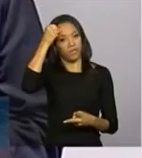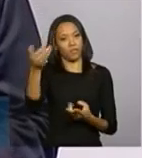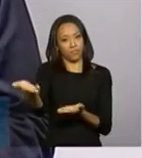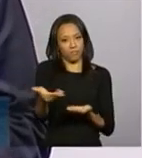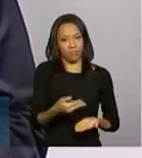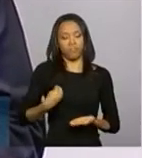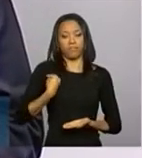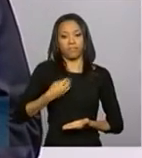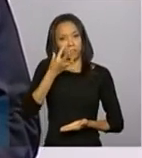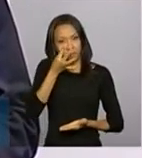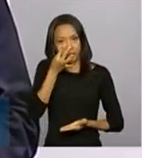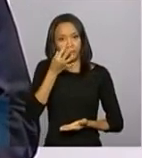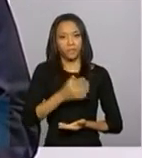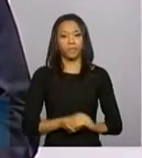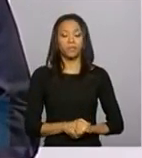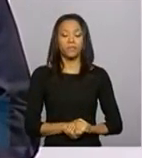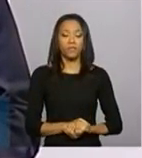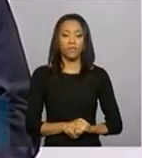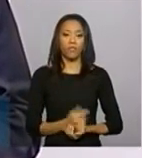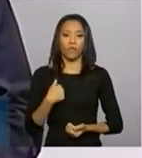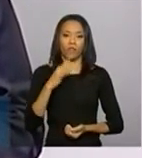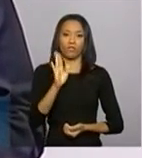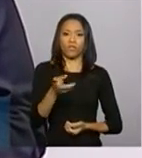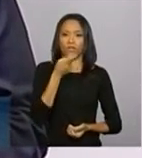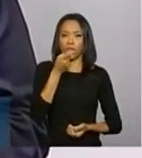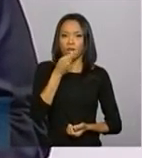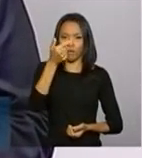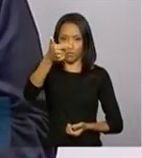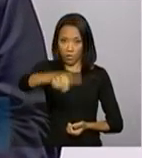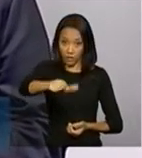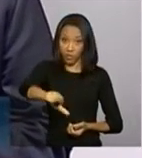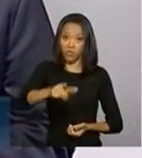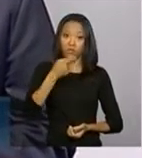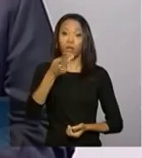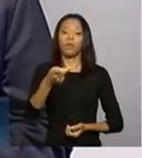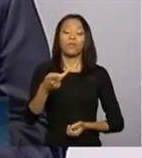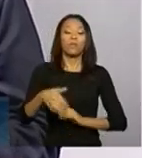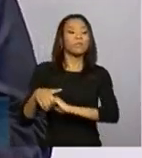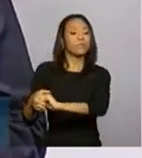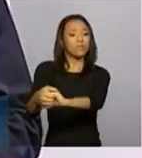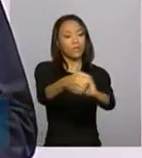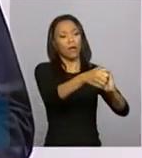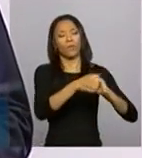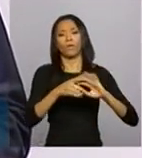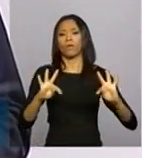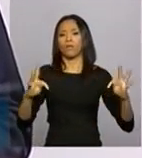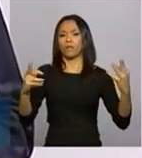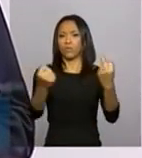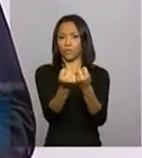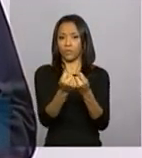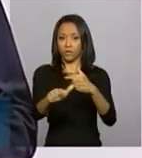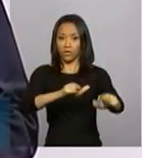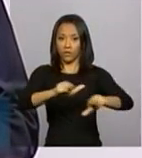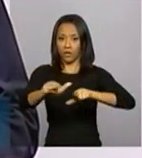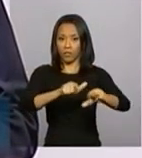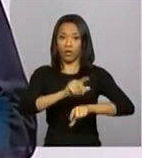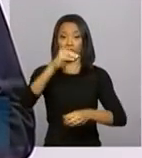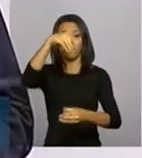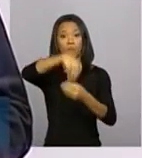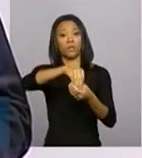os presentes. Como eu disse aqui, mais uma vez saúdo aqui todos os demais membros do Conselho das